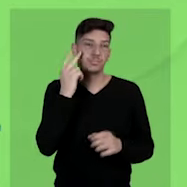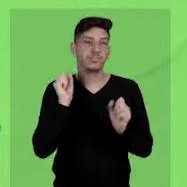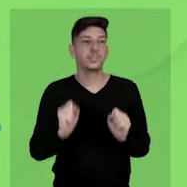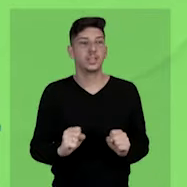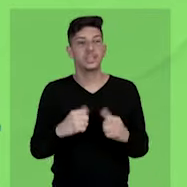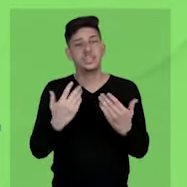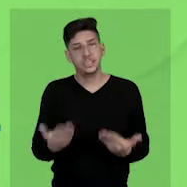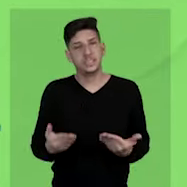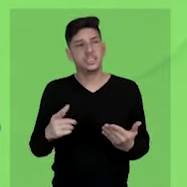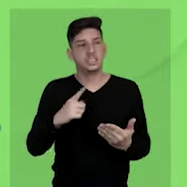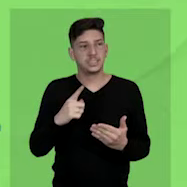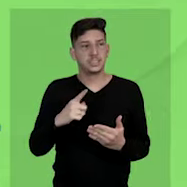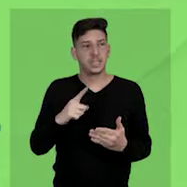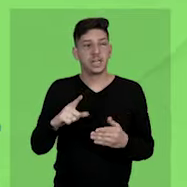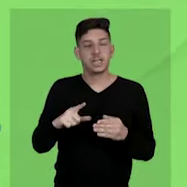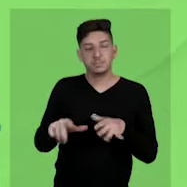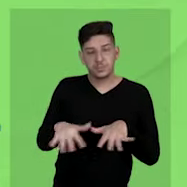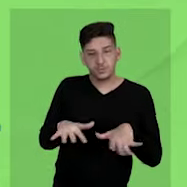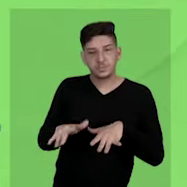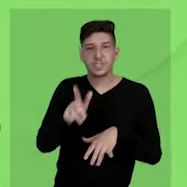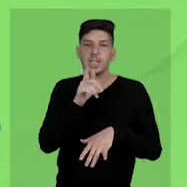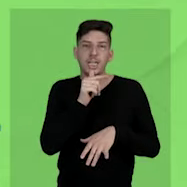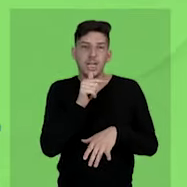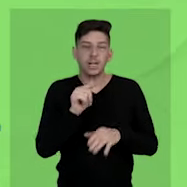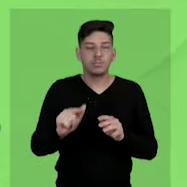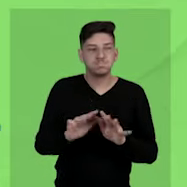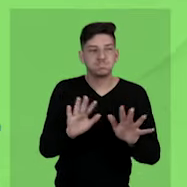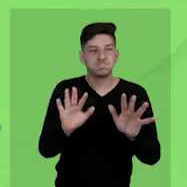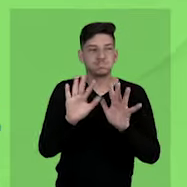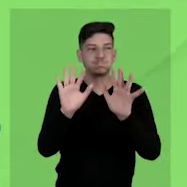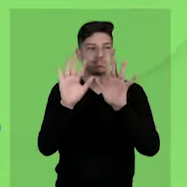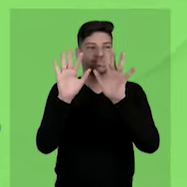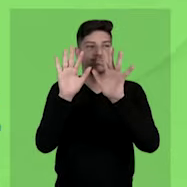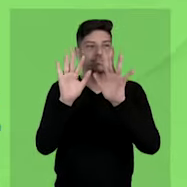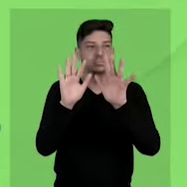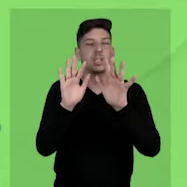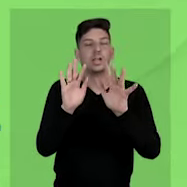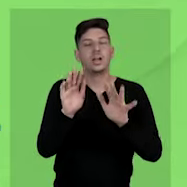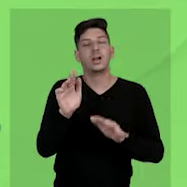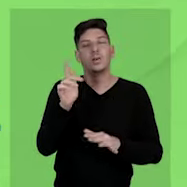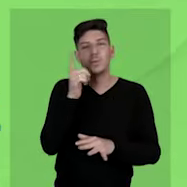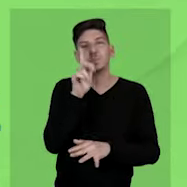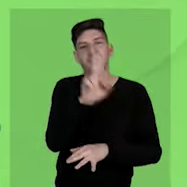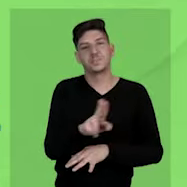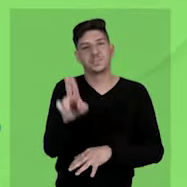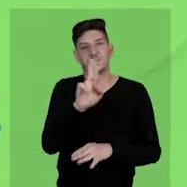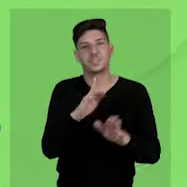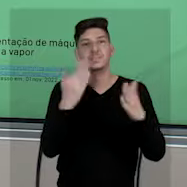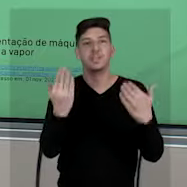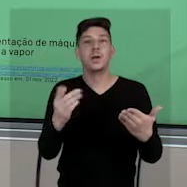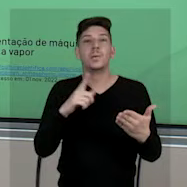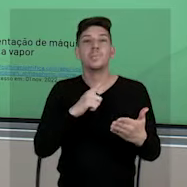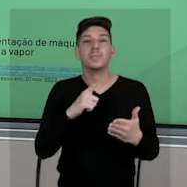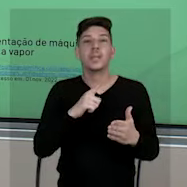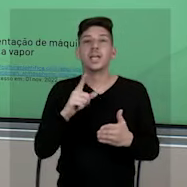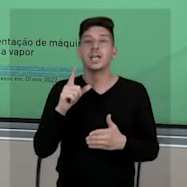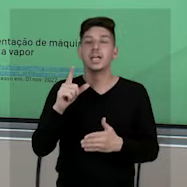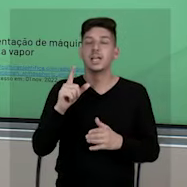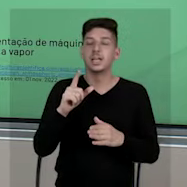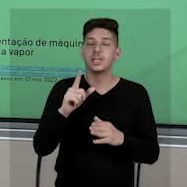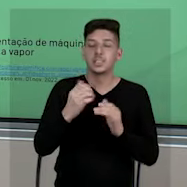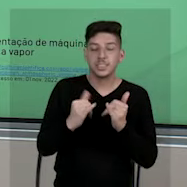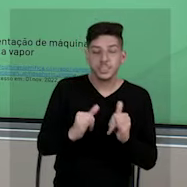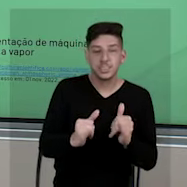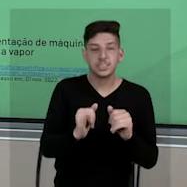esse deslocamento aqui da água, né, do vapor de água pressionando, é que é utilizado. Então nós temos a energia